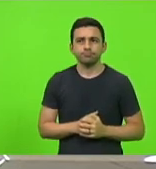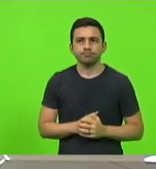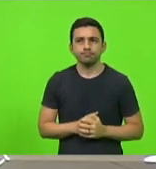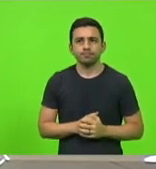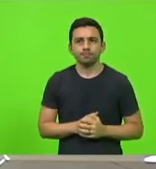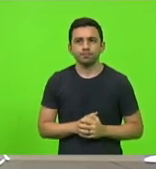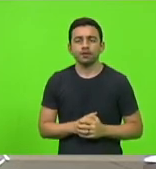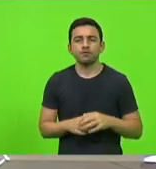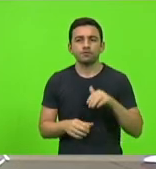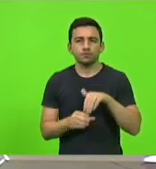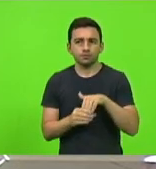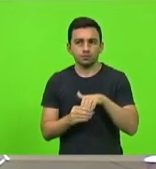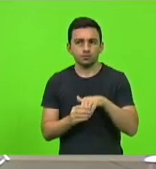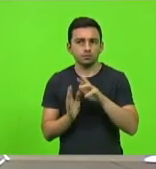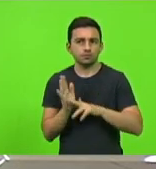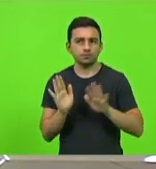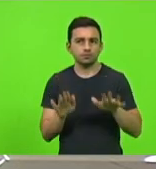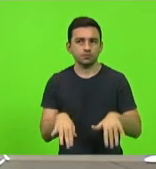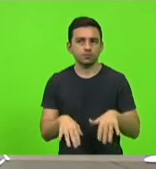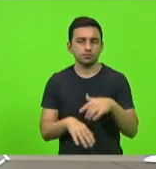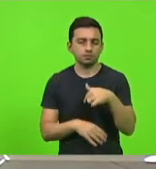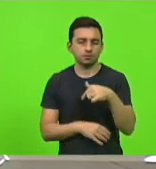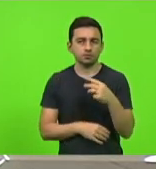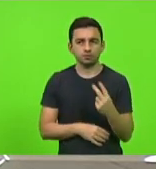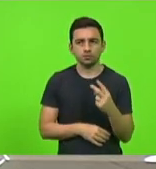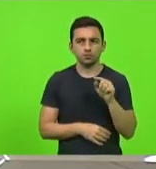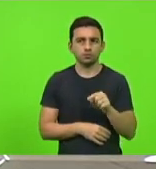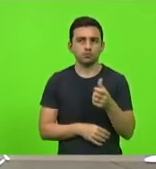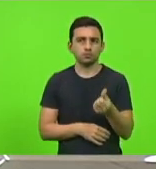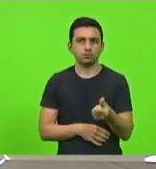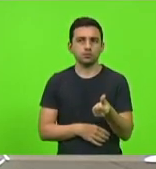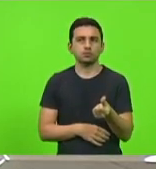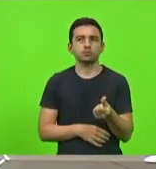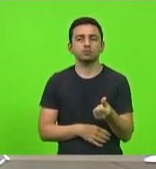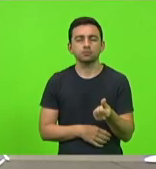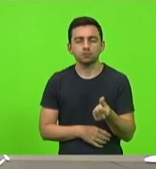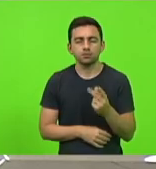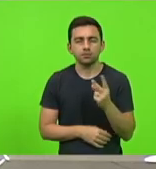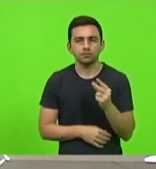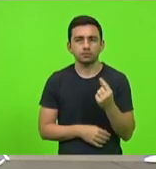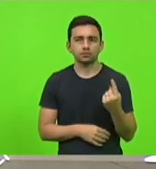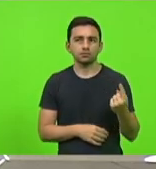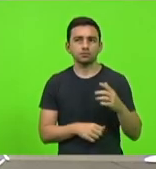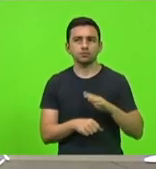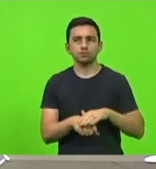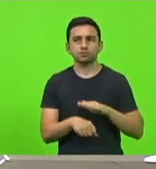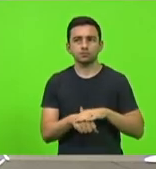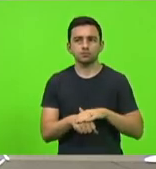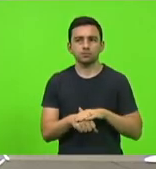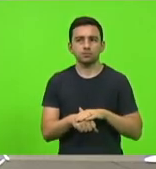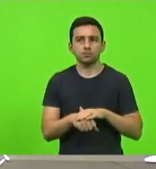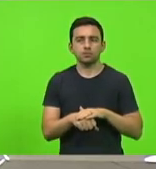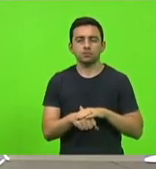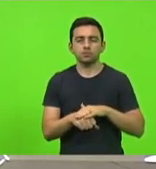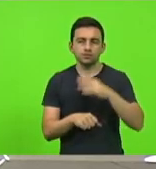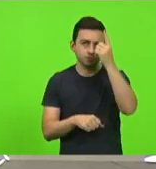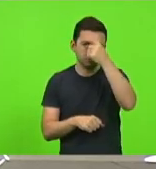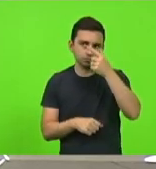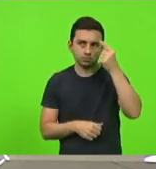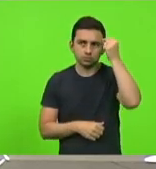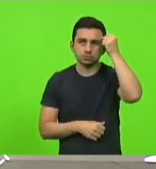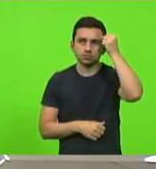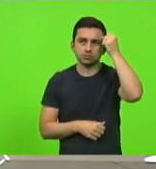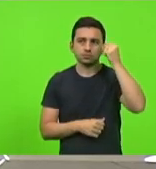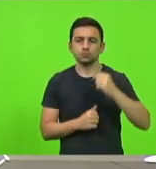Votação da redação final do Projeto de Lei 72.6/2021, autor deputada Dirce